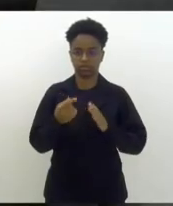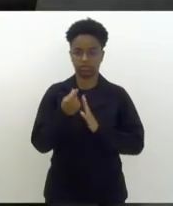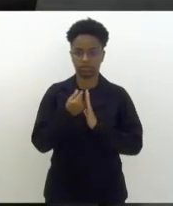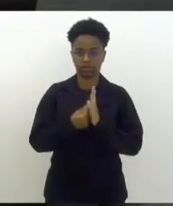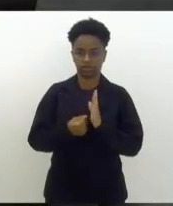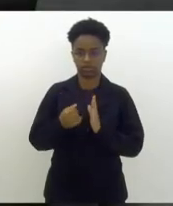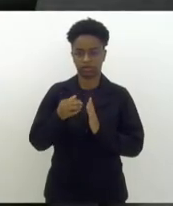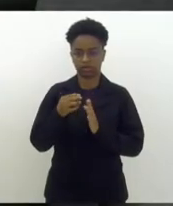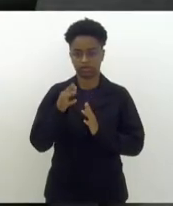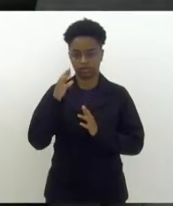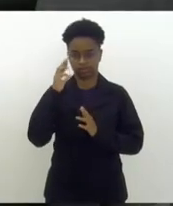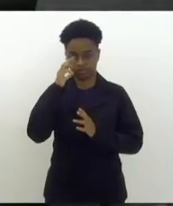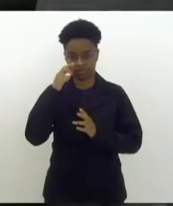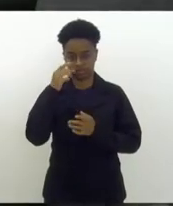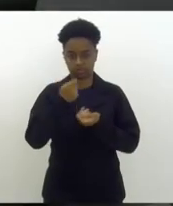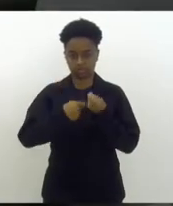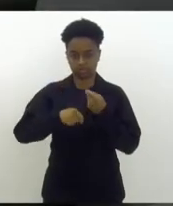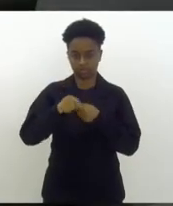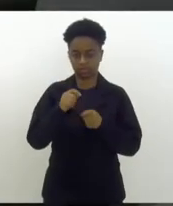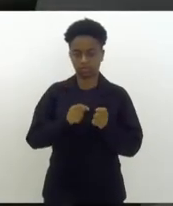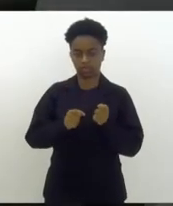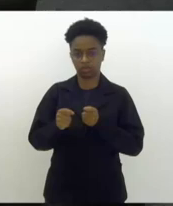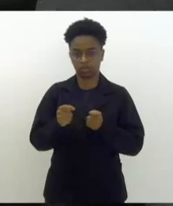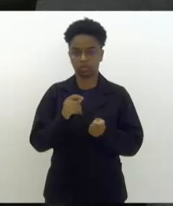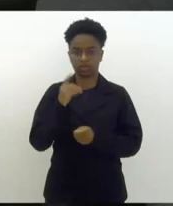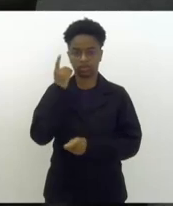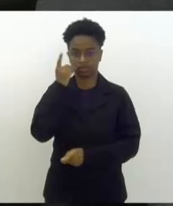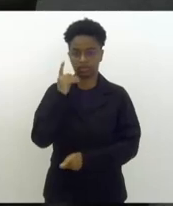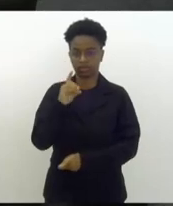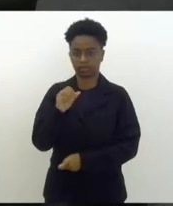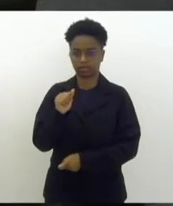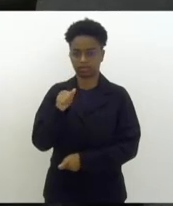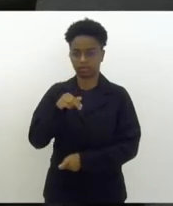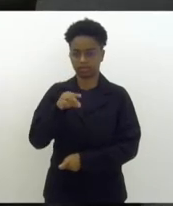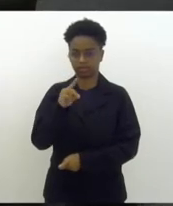fiscalização financeira e controle Deputado André Correia